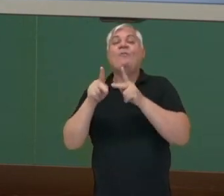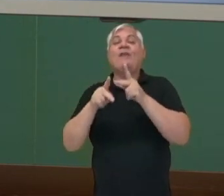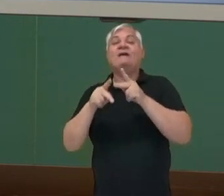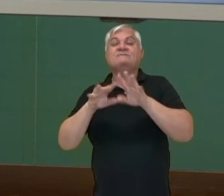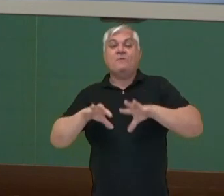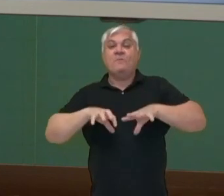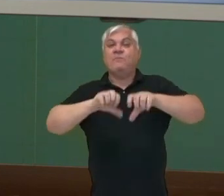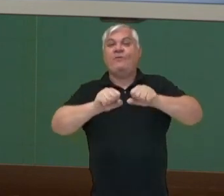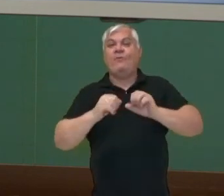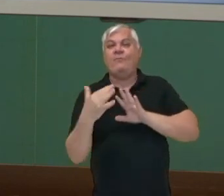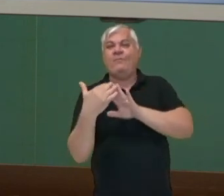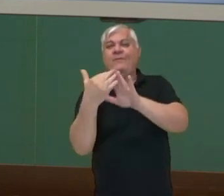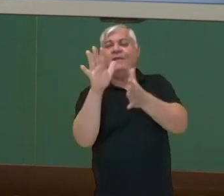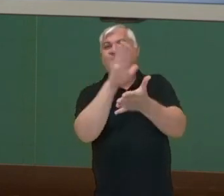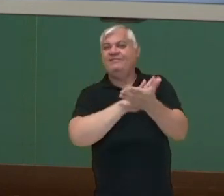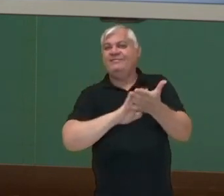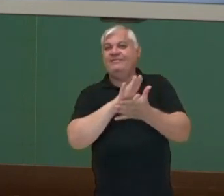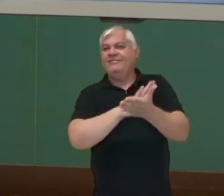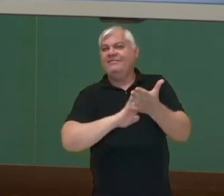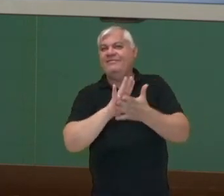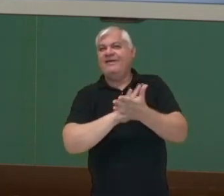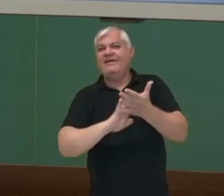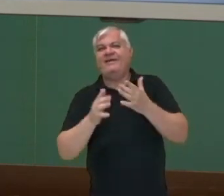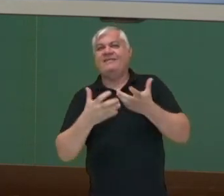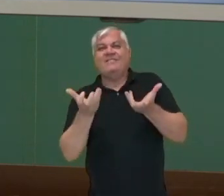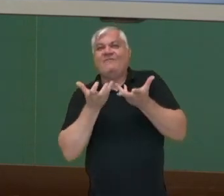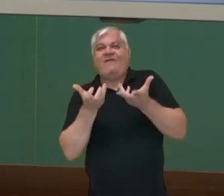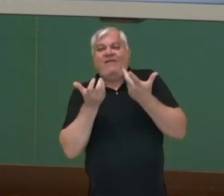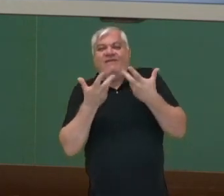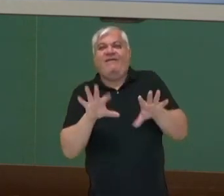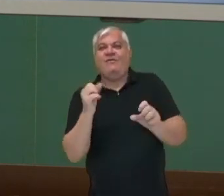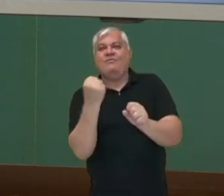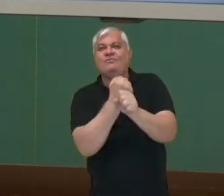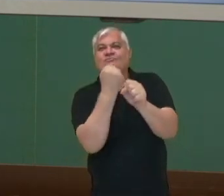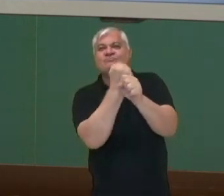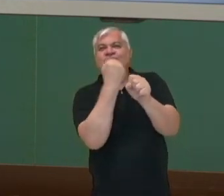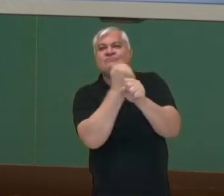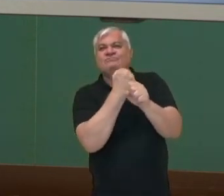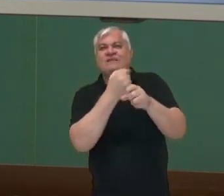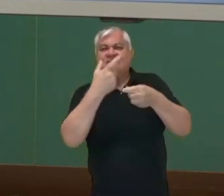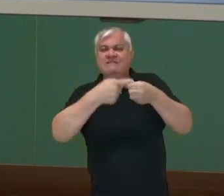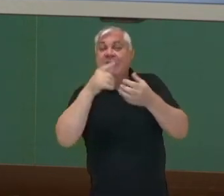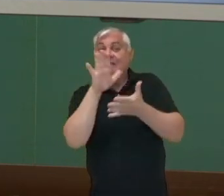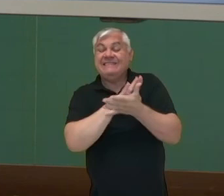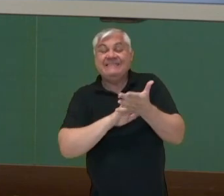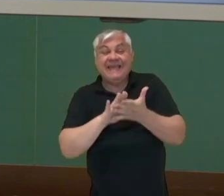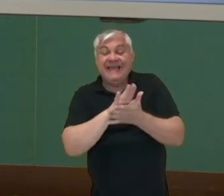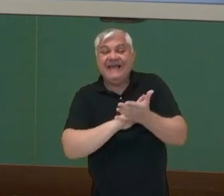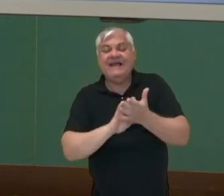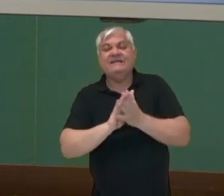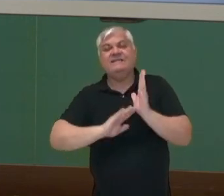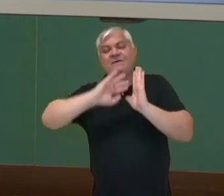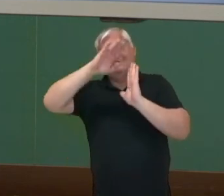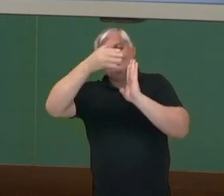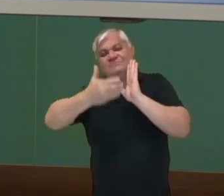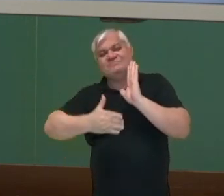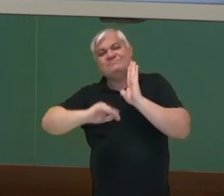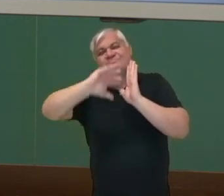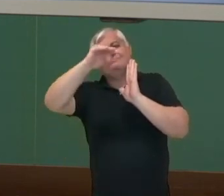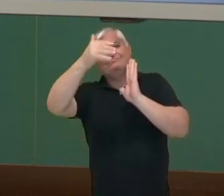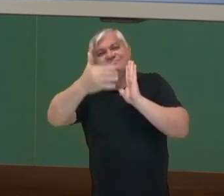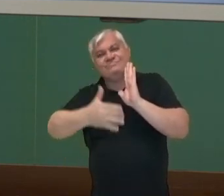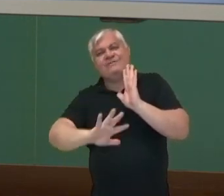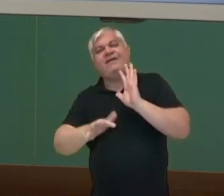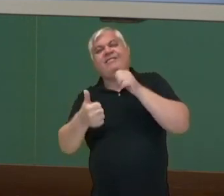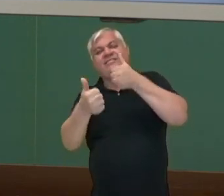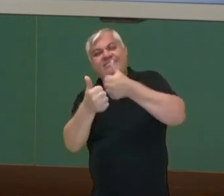essas áreas, não desenvolveu suas atividades, não surgiram cidades nessas encostas de morros e serras, principalmente da